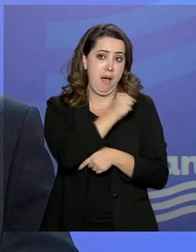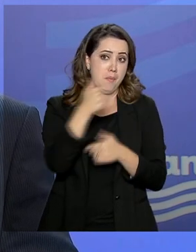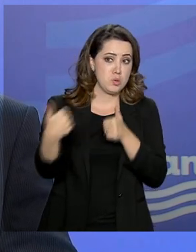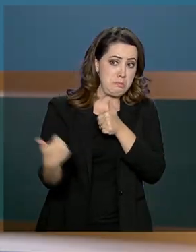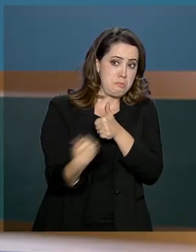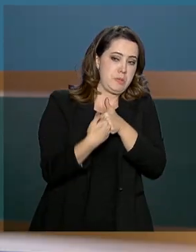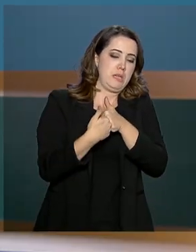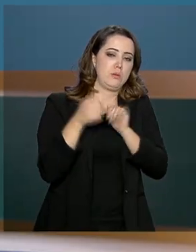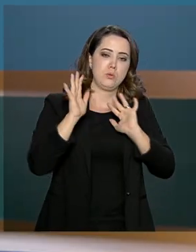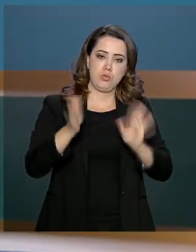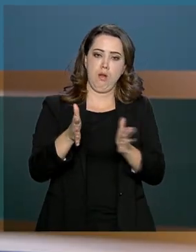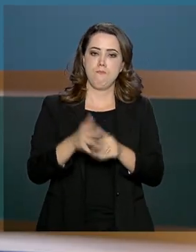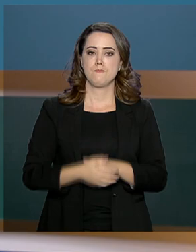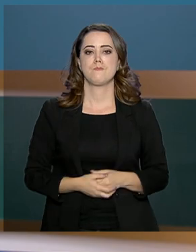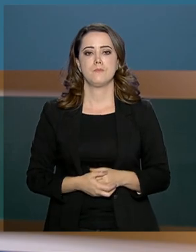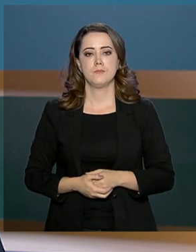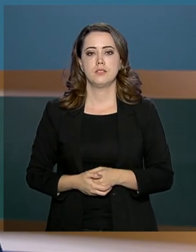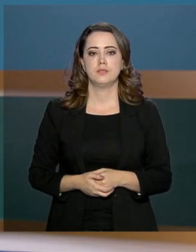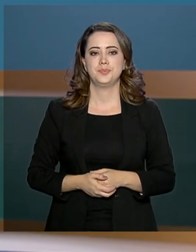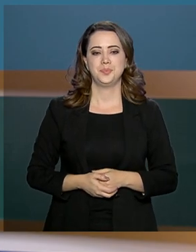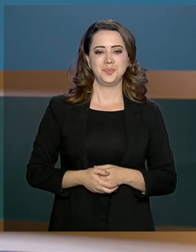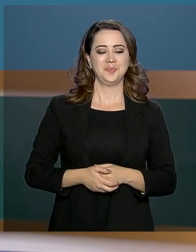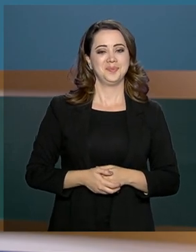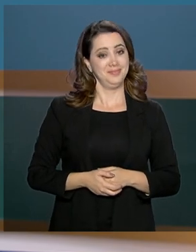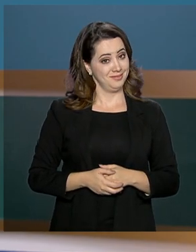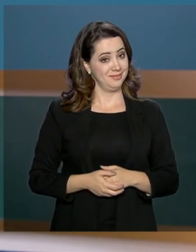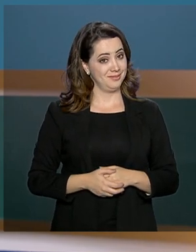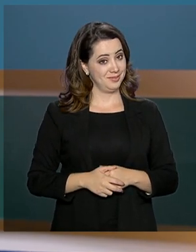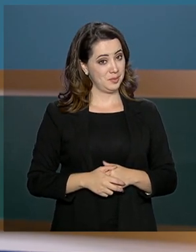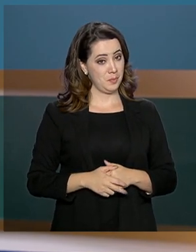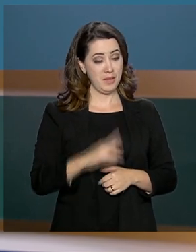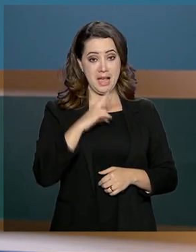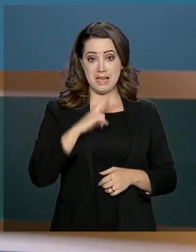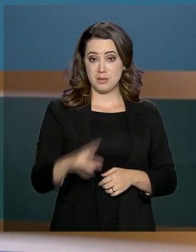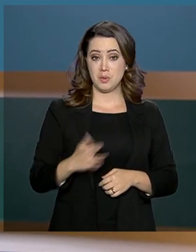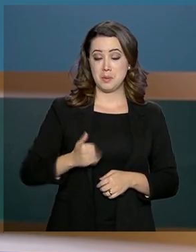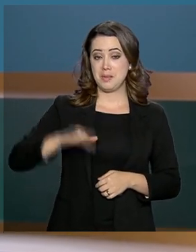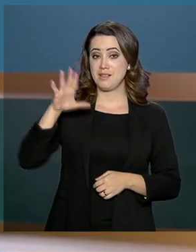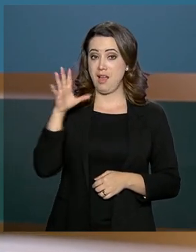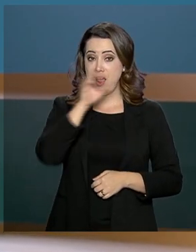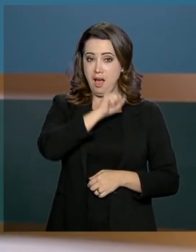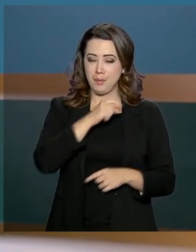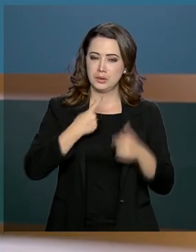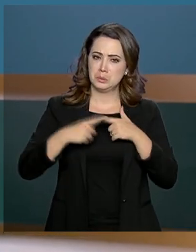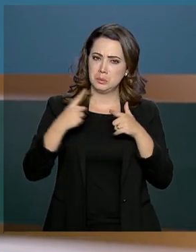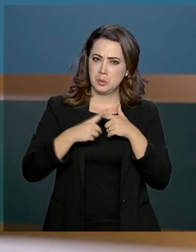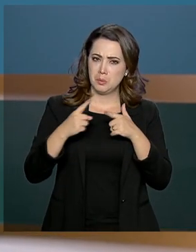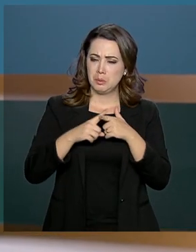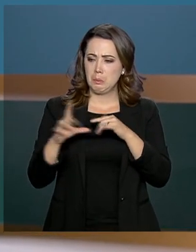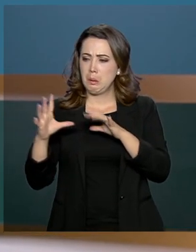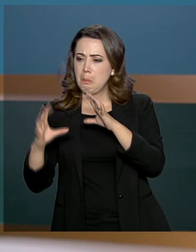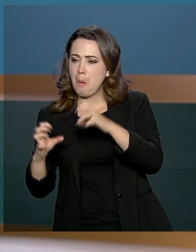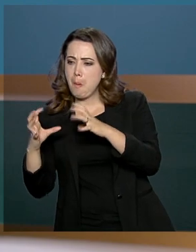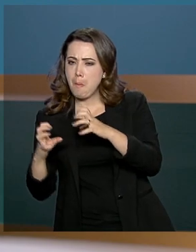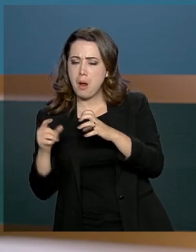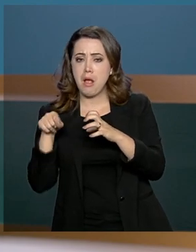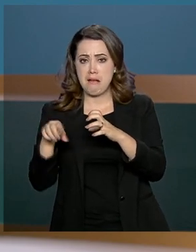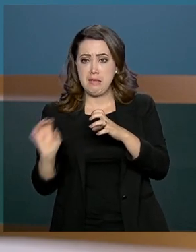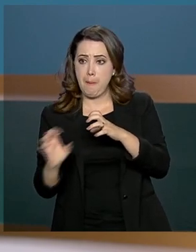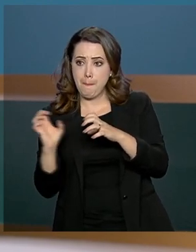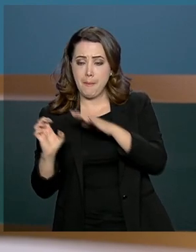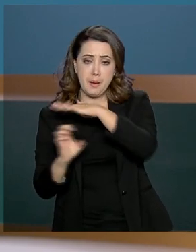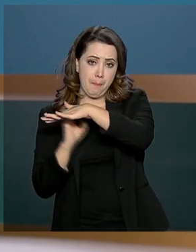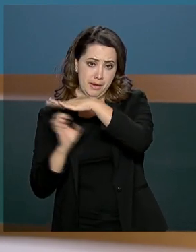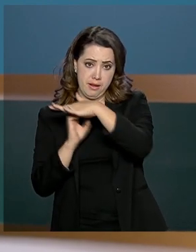aproxima. Uma alternativa mais rápida de solução de conflitos entre consumidores e empresas. Duas